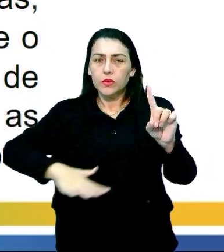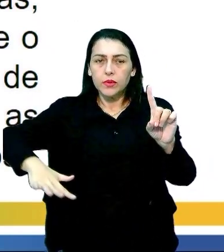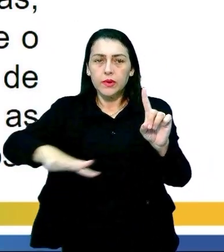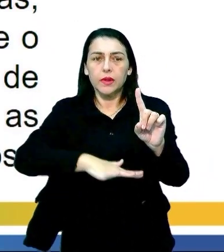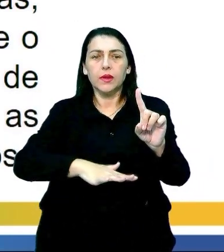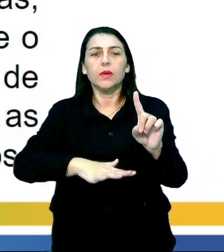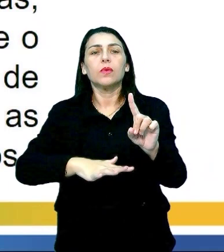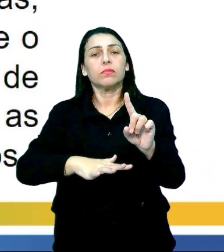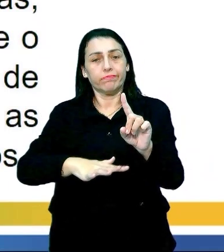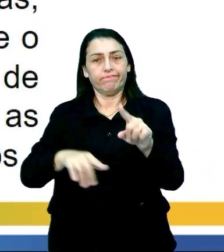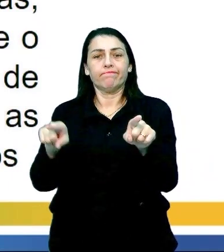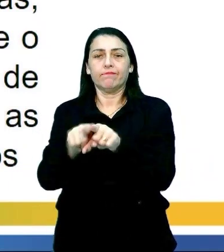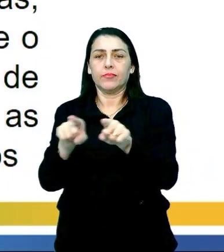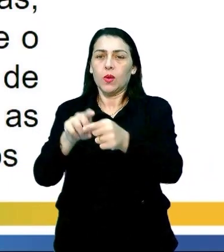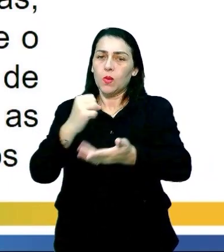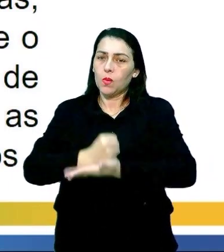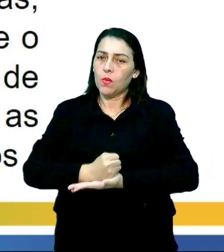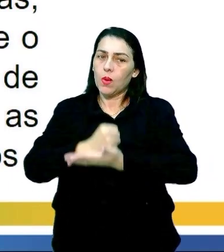vínculos sociais.